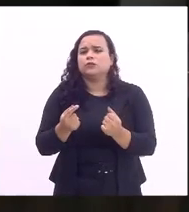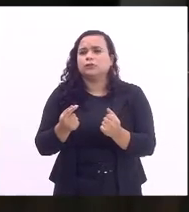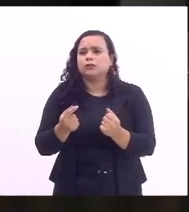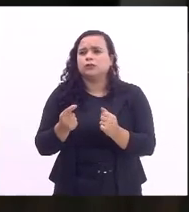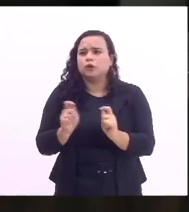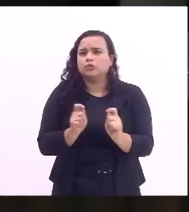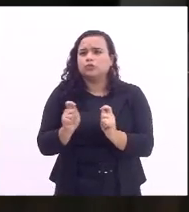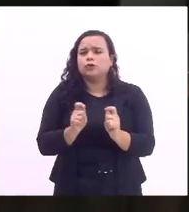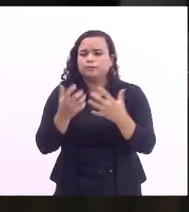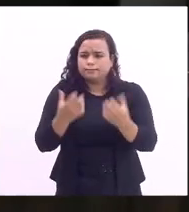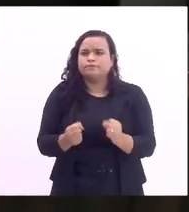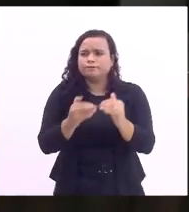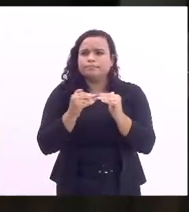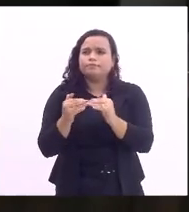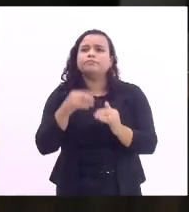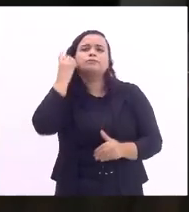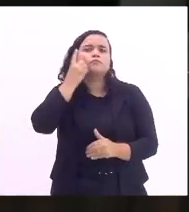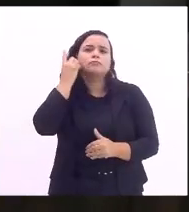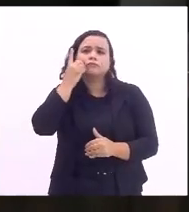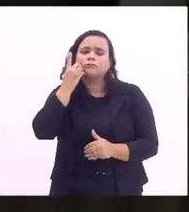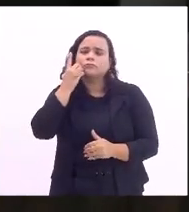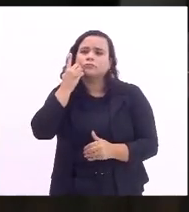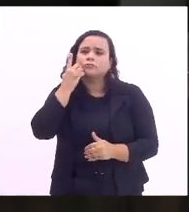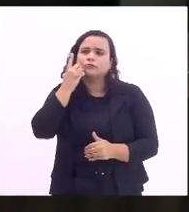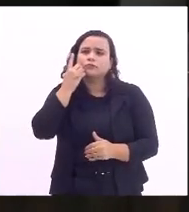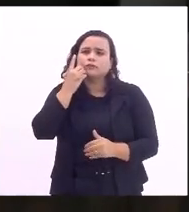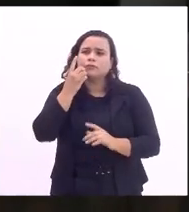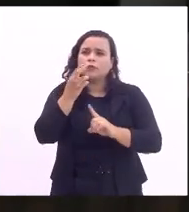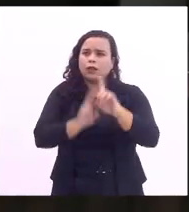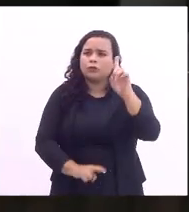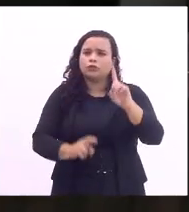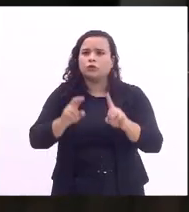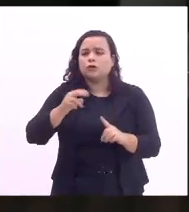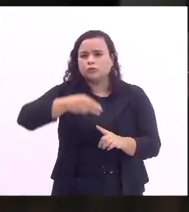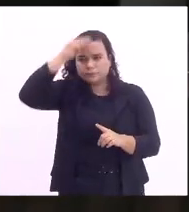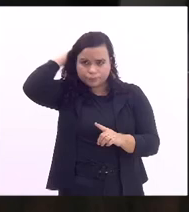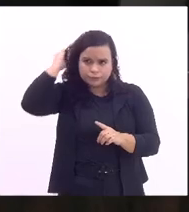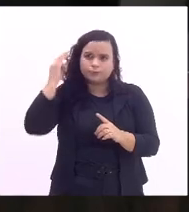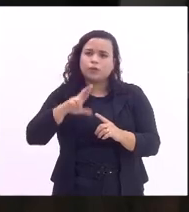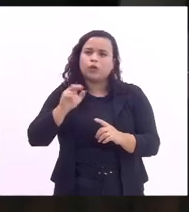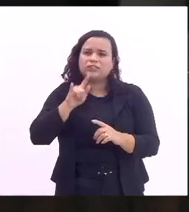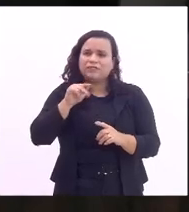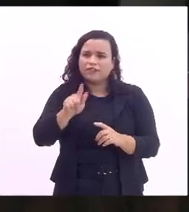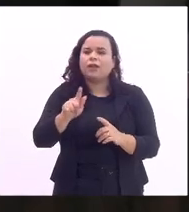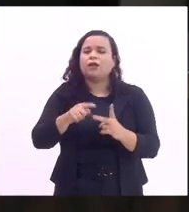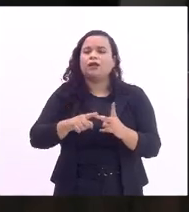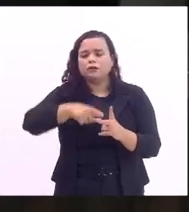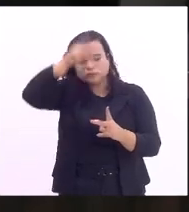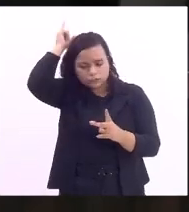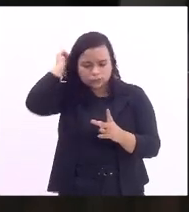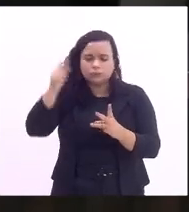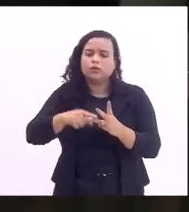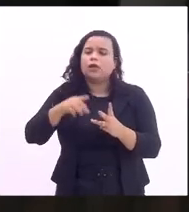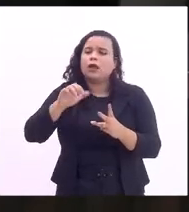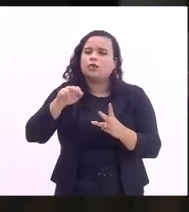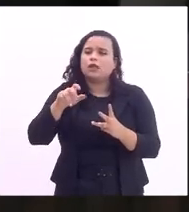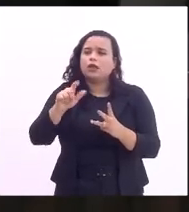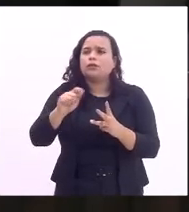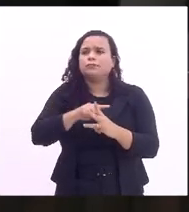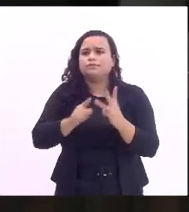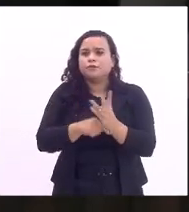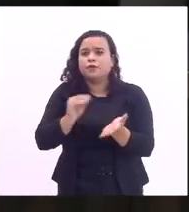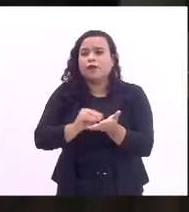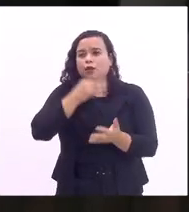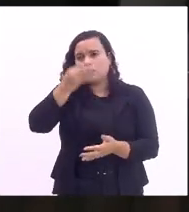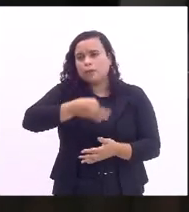e Controle, favorável. Deputado, relatores, Márcio Pacheco, Rosenberg, Reis, Luiz Paulo e Márcio Canella. Pendente de pareceres